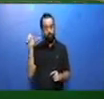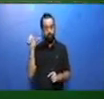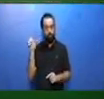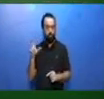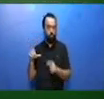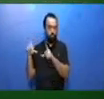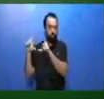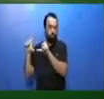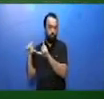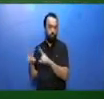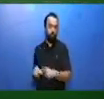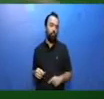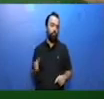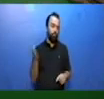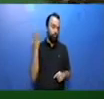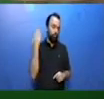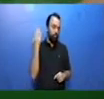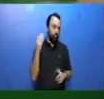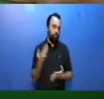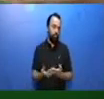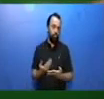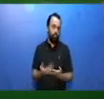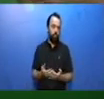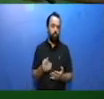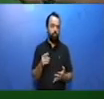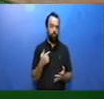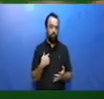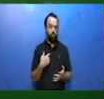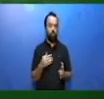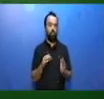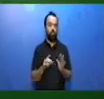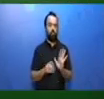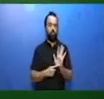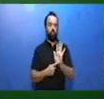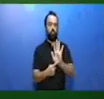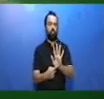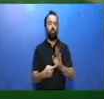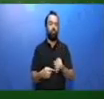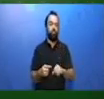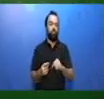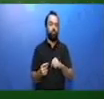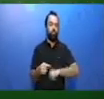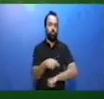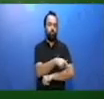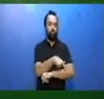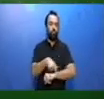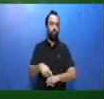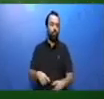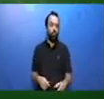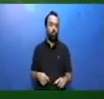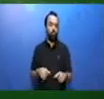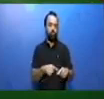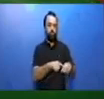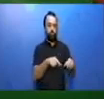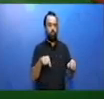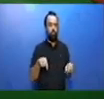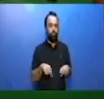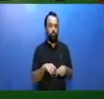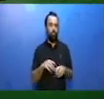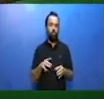que na aula passada eu mostrei várias ruas, quarteirões? Agora a gente já está vendo uma imagem